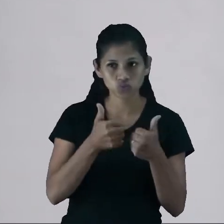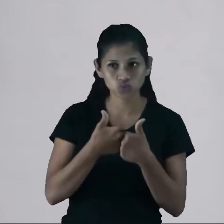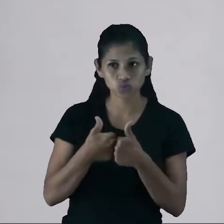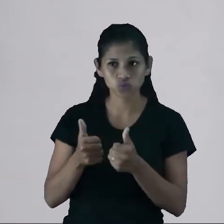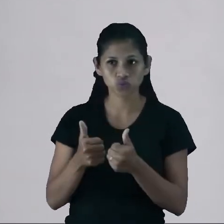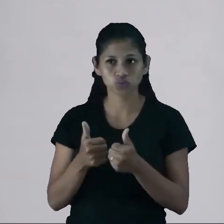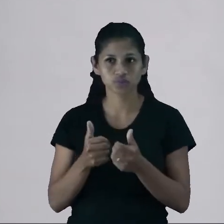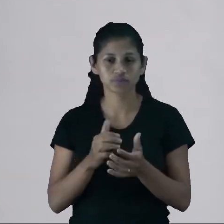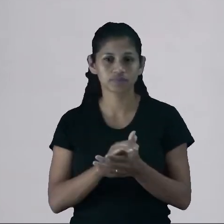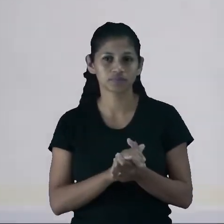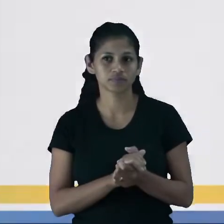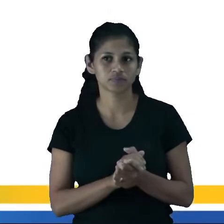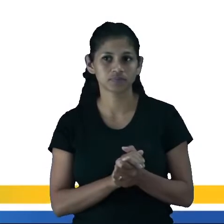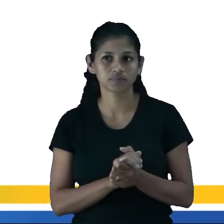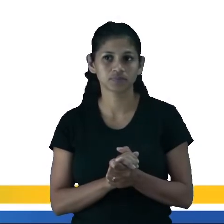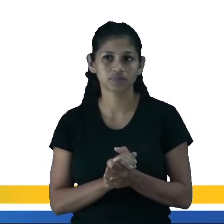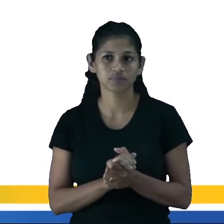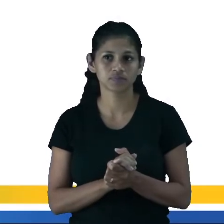do petróleo.